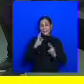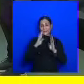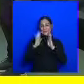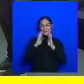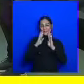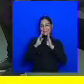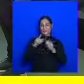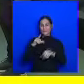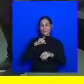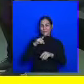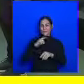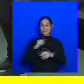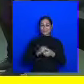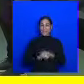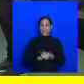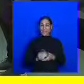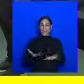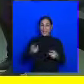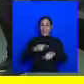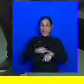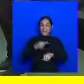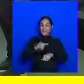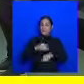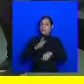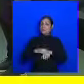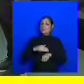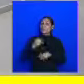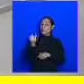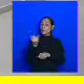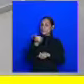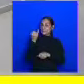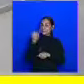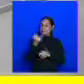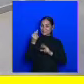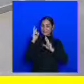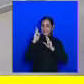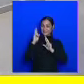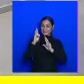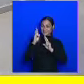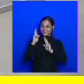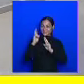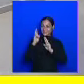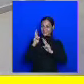agora vale a torcida né Agora sim vai na torcida mais do que nunca é